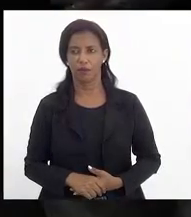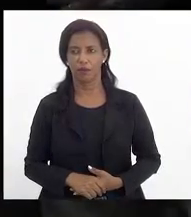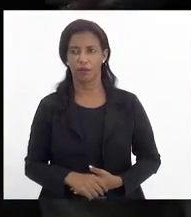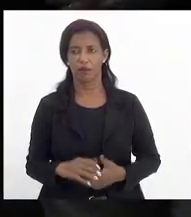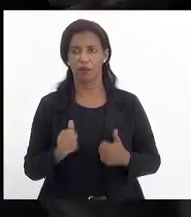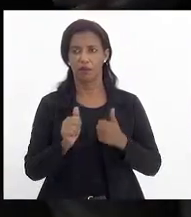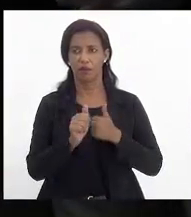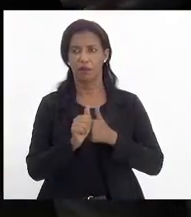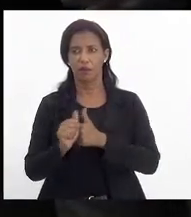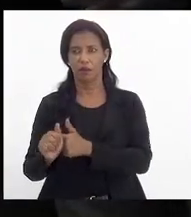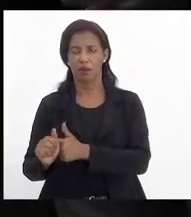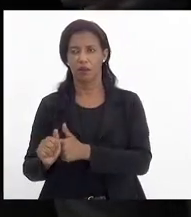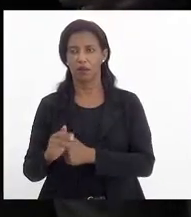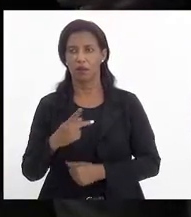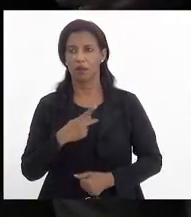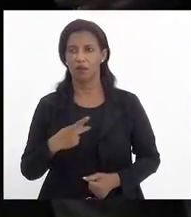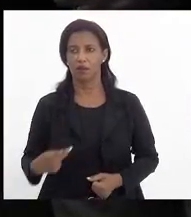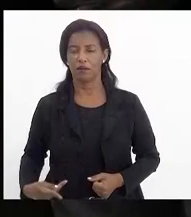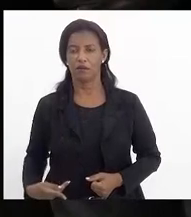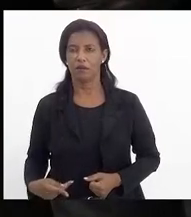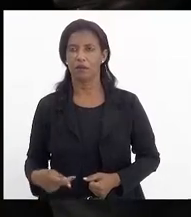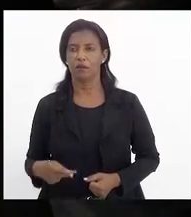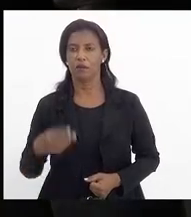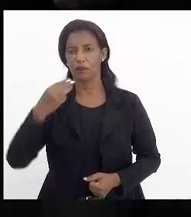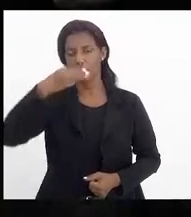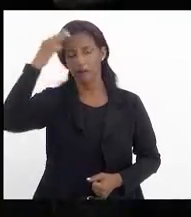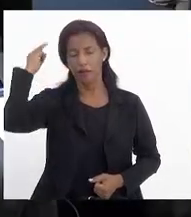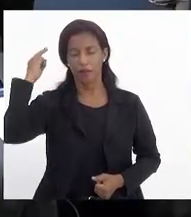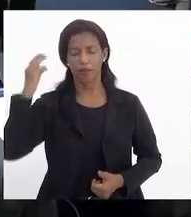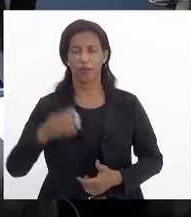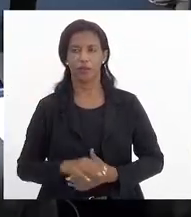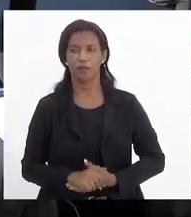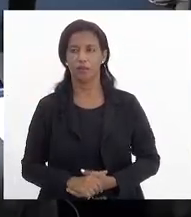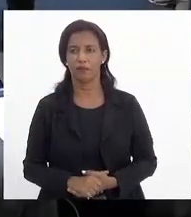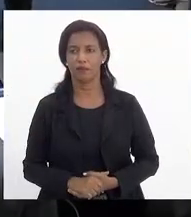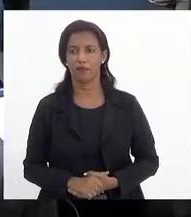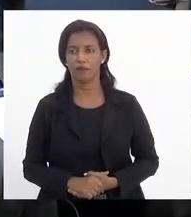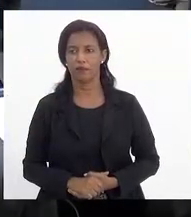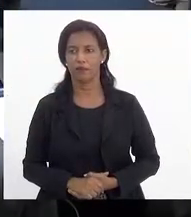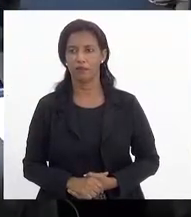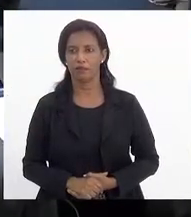Acompanho o senhor presidente Márcio Pacheco.